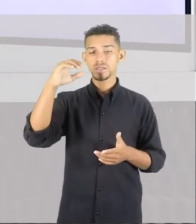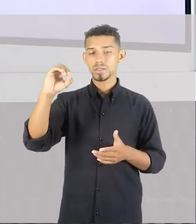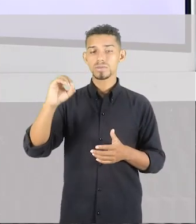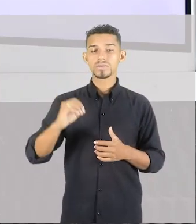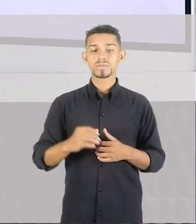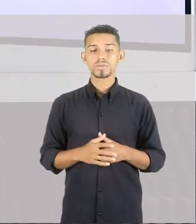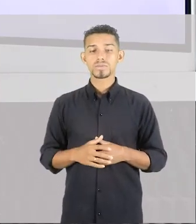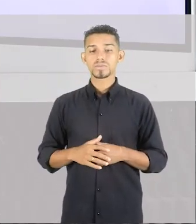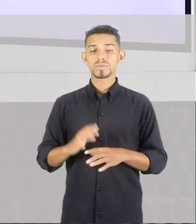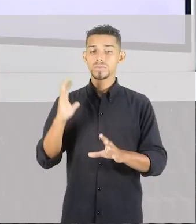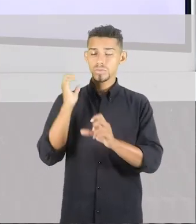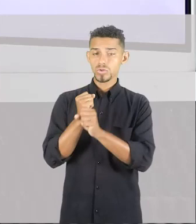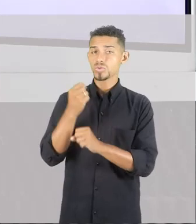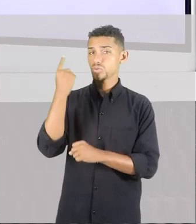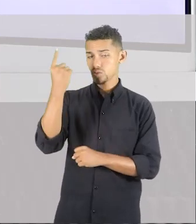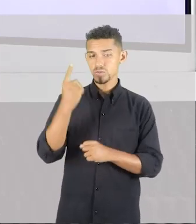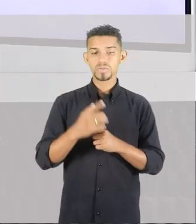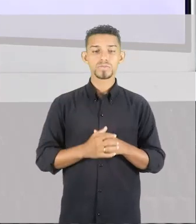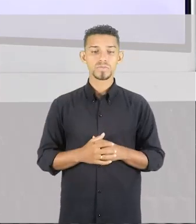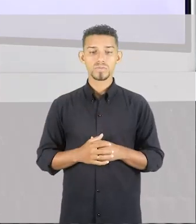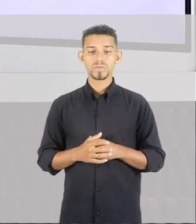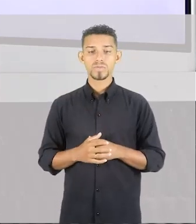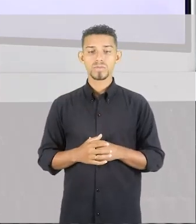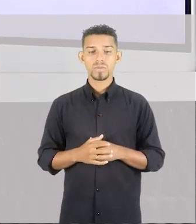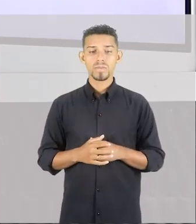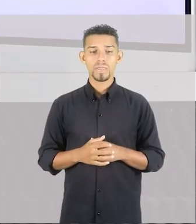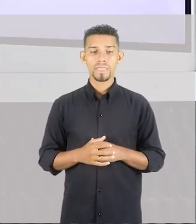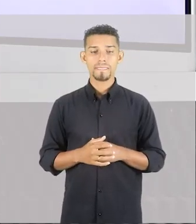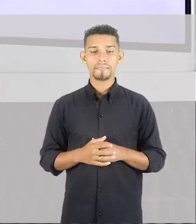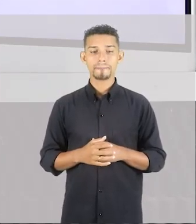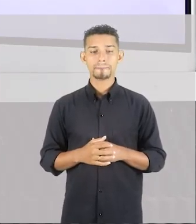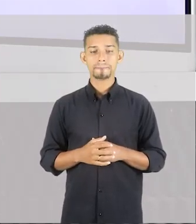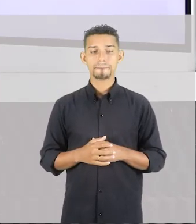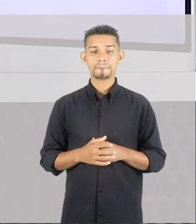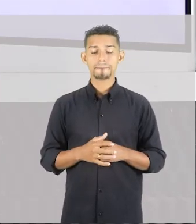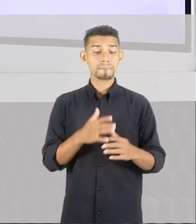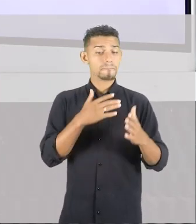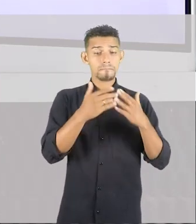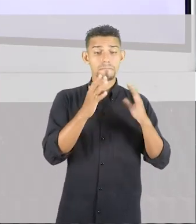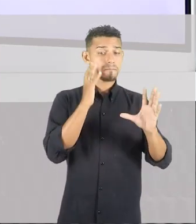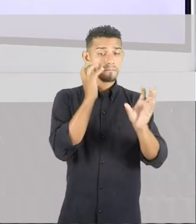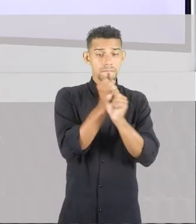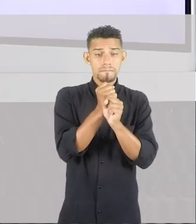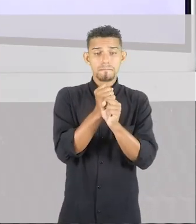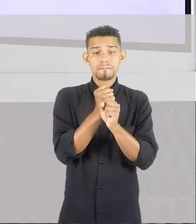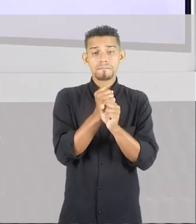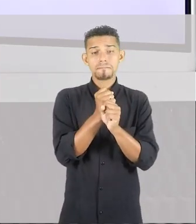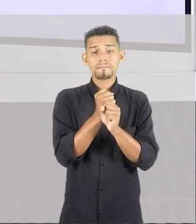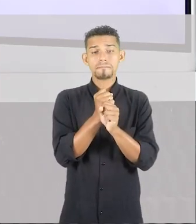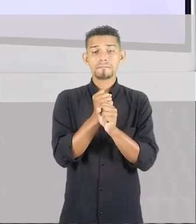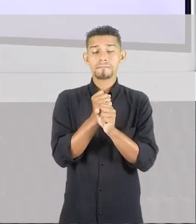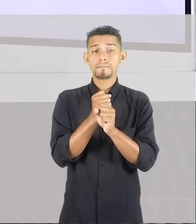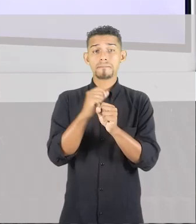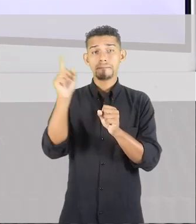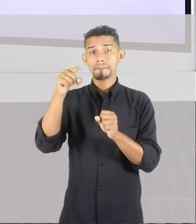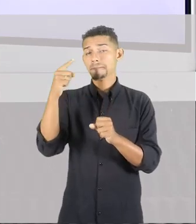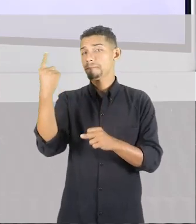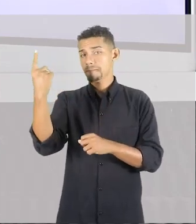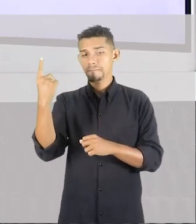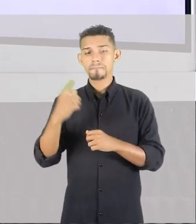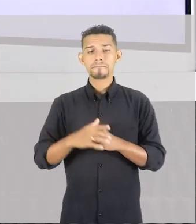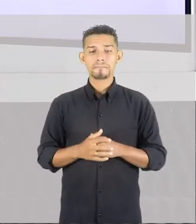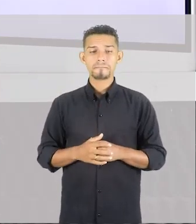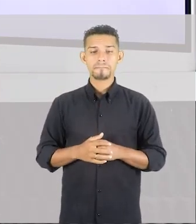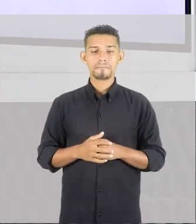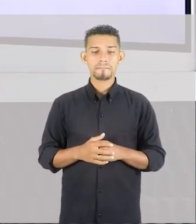isso aqui vale 1. Qualquer valor aqui, ó, produto dessa multiplicação, qualquer resultado aqui, multiplicado por 1 vai ser ele